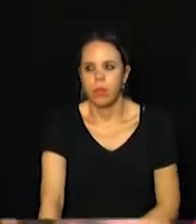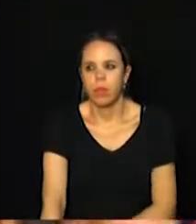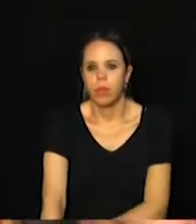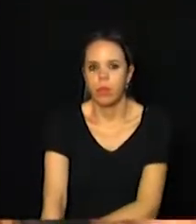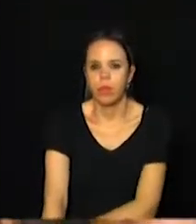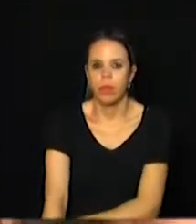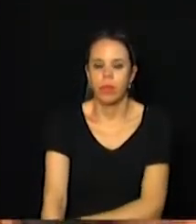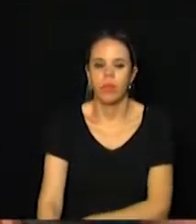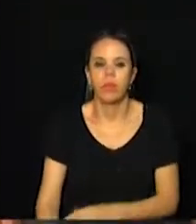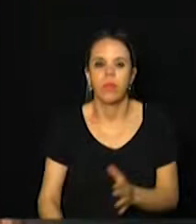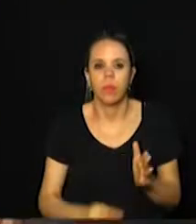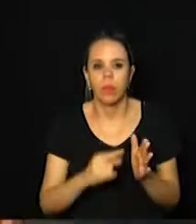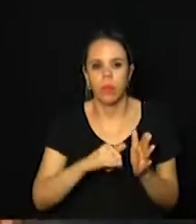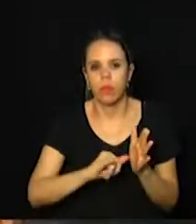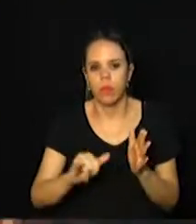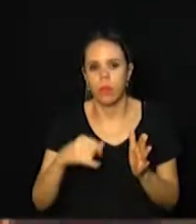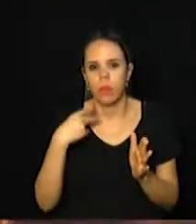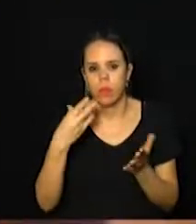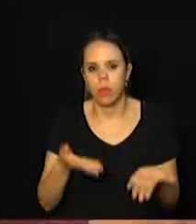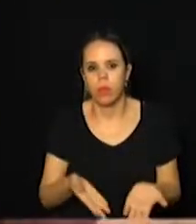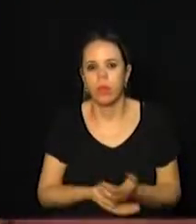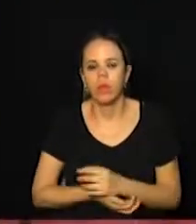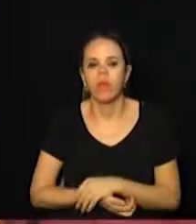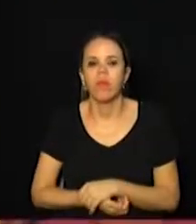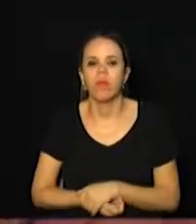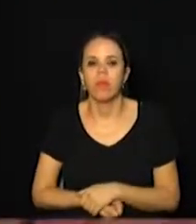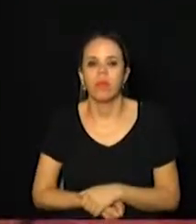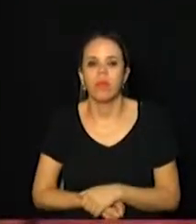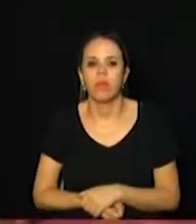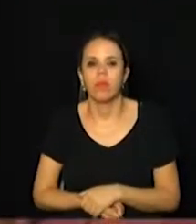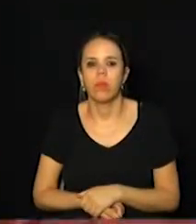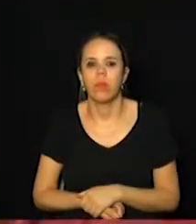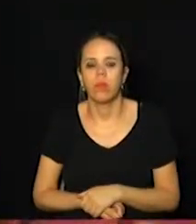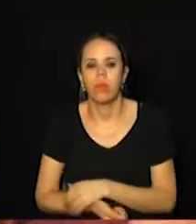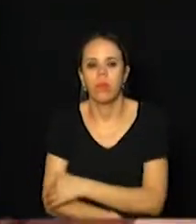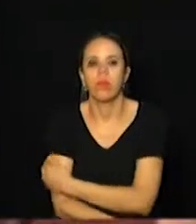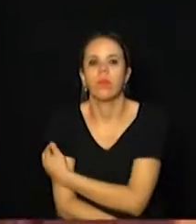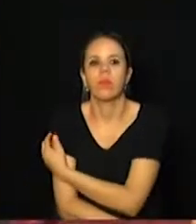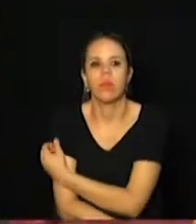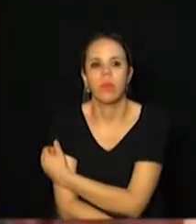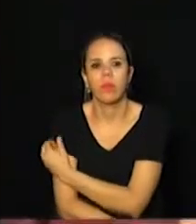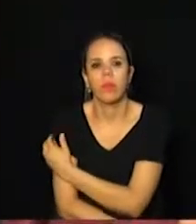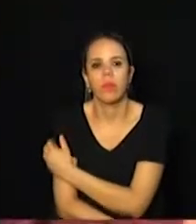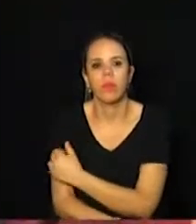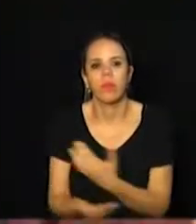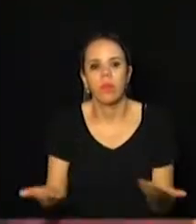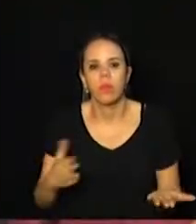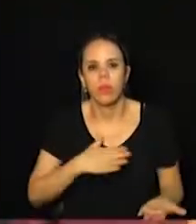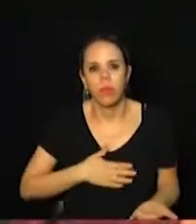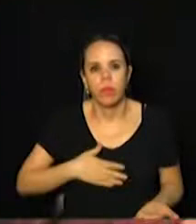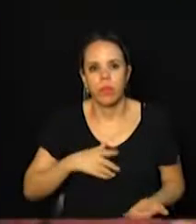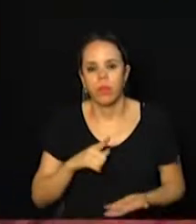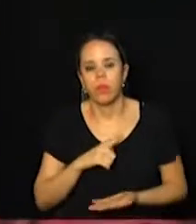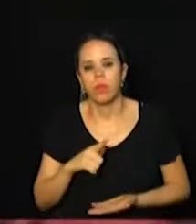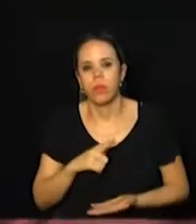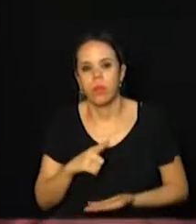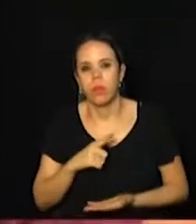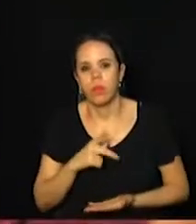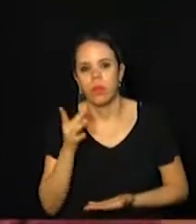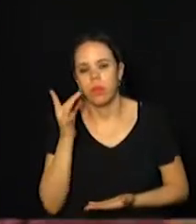e esse foi o relato por parte deste Vereador Mas hoje nós temos o privilégio aqui de estar